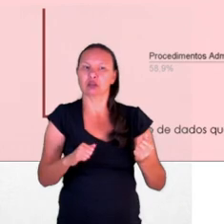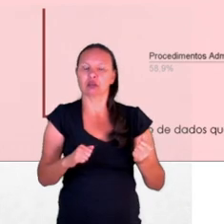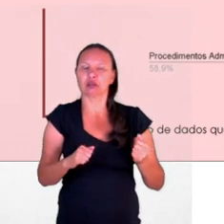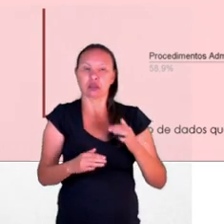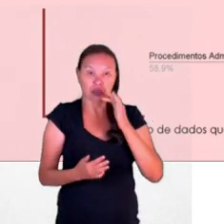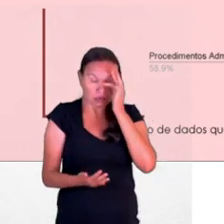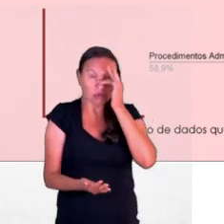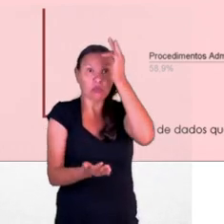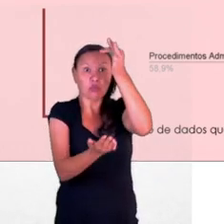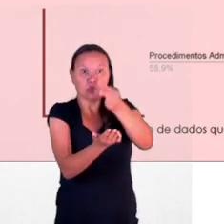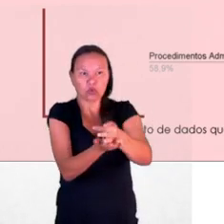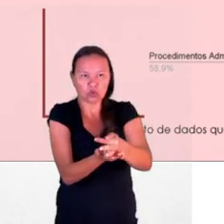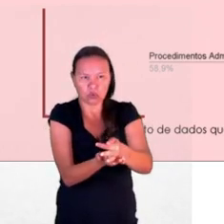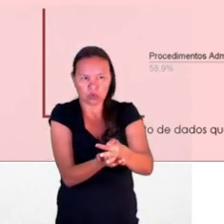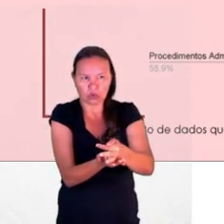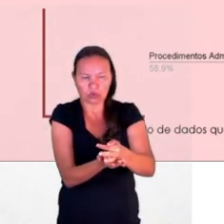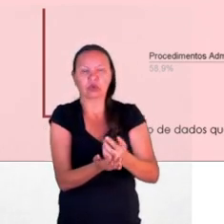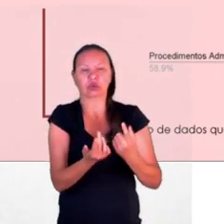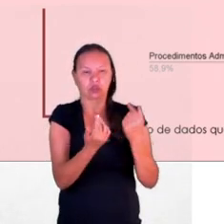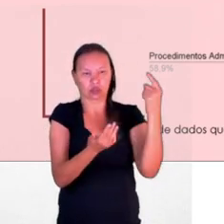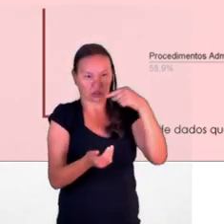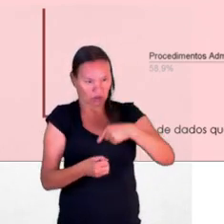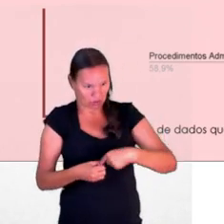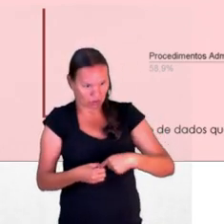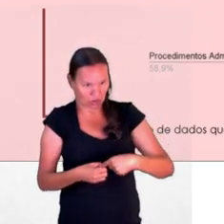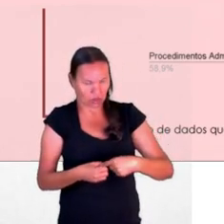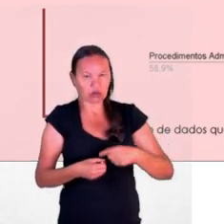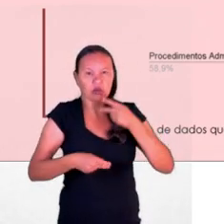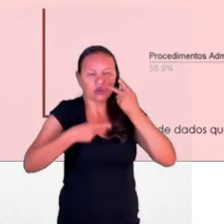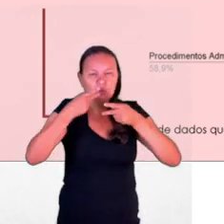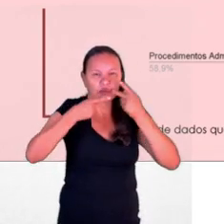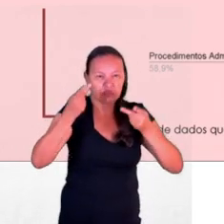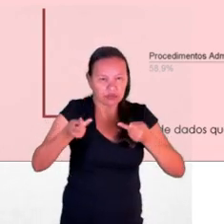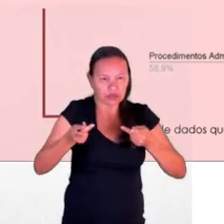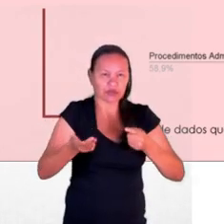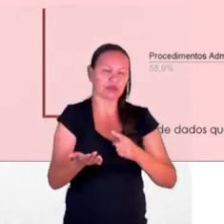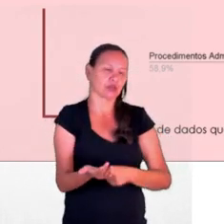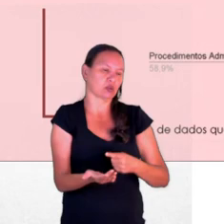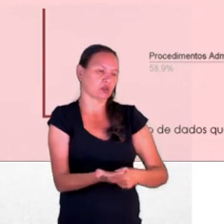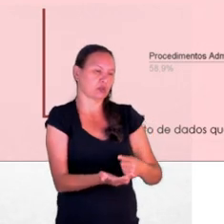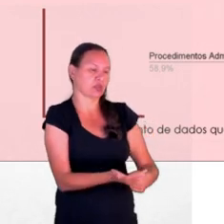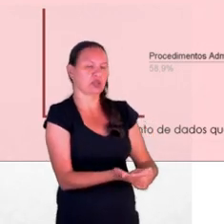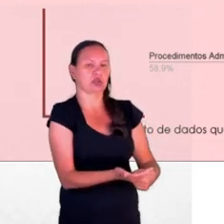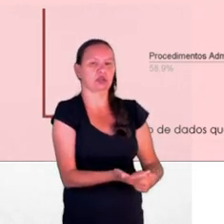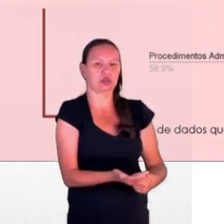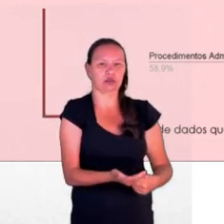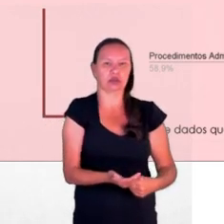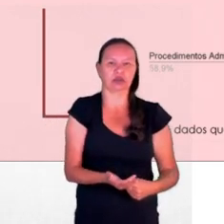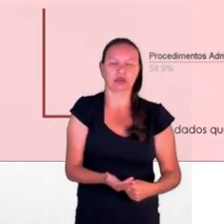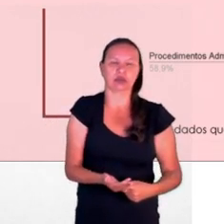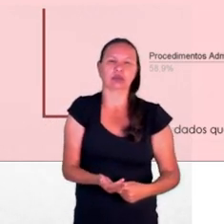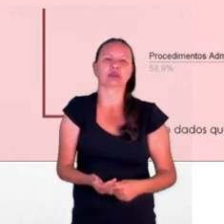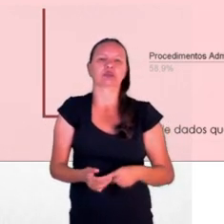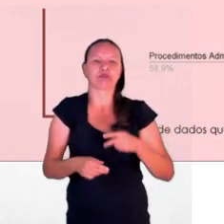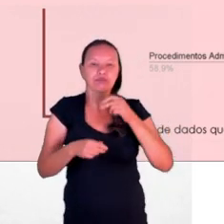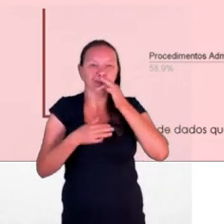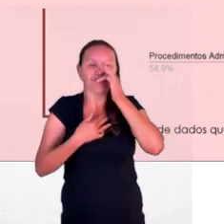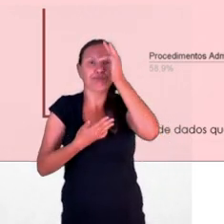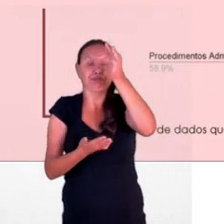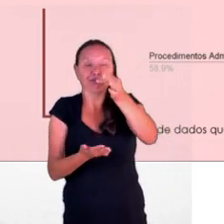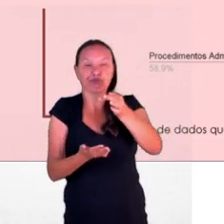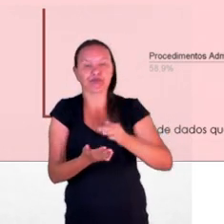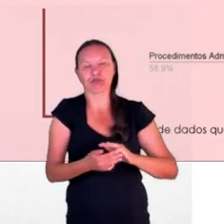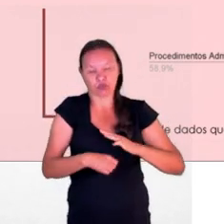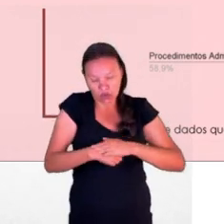carrego embora como conversávamos H pouco a gente vai perdendo a ternura né a gente endurece e tem que manter a ternura mas vai